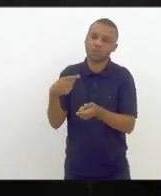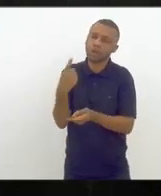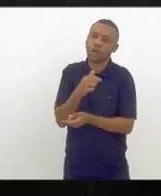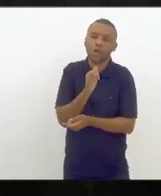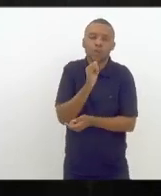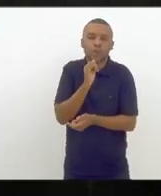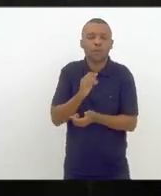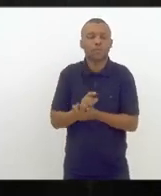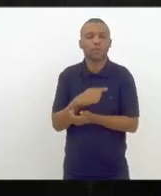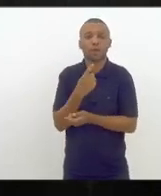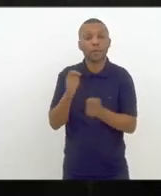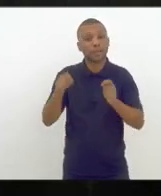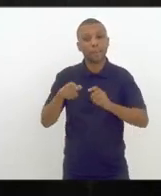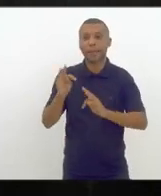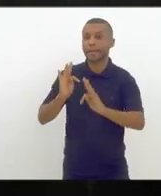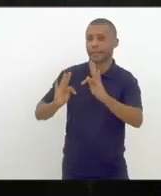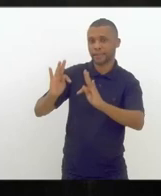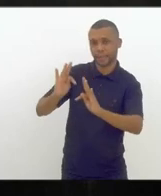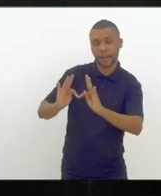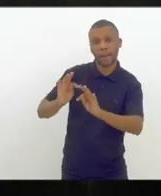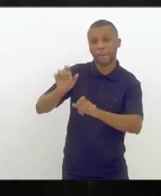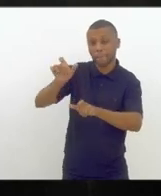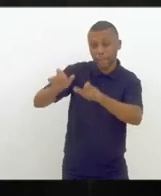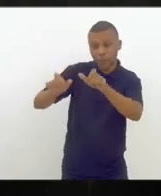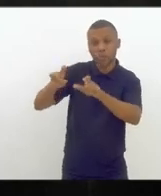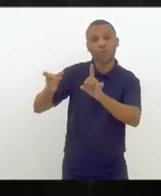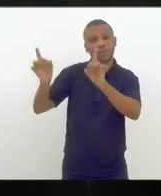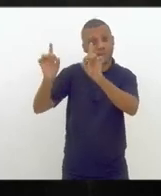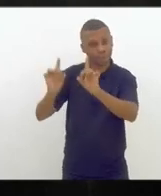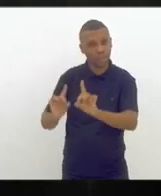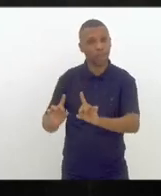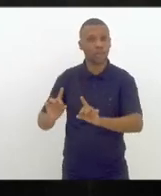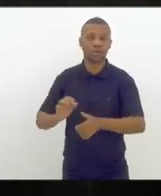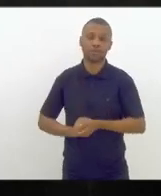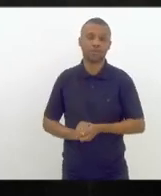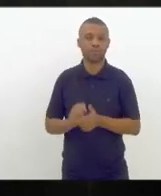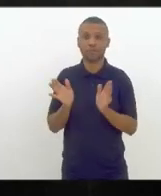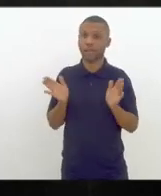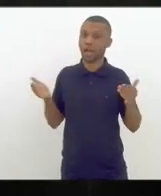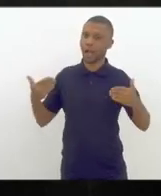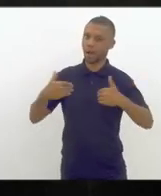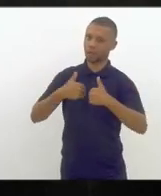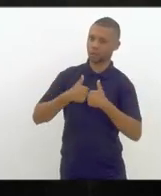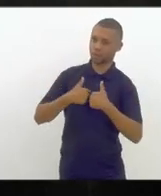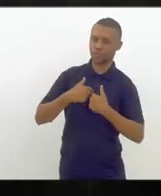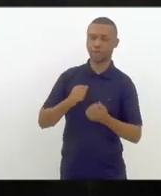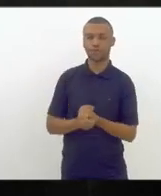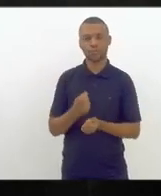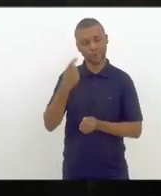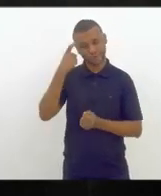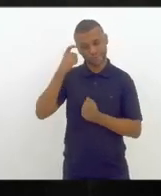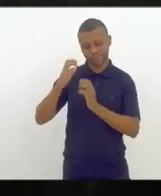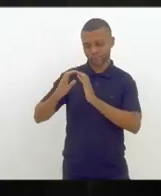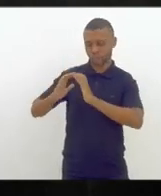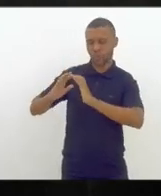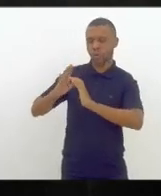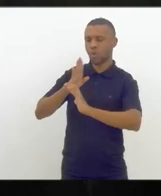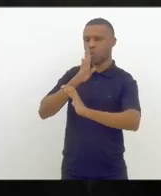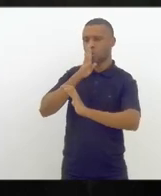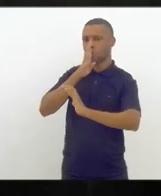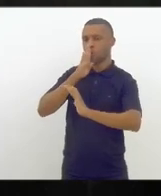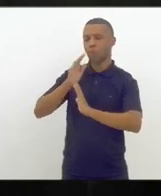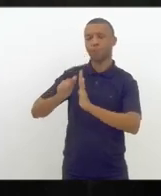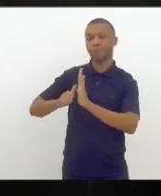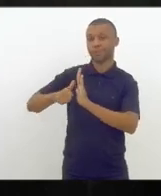nós iremos poder tratar de pessoas com necessidades especiais, pessoas com autismo, paralisia cerebral, síndrome de